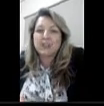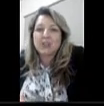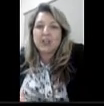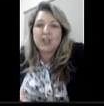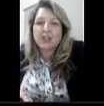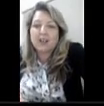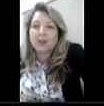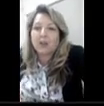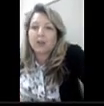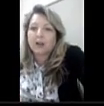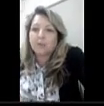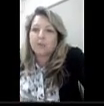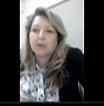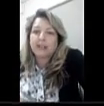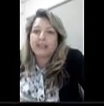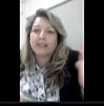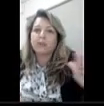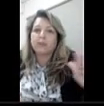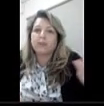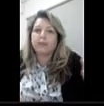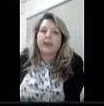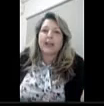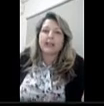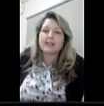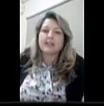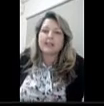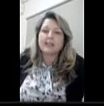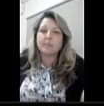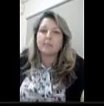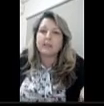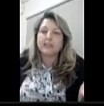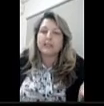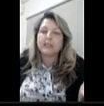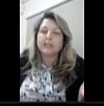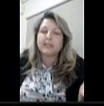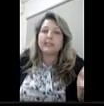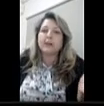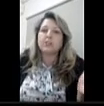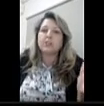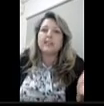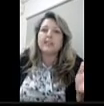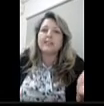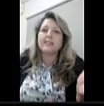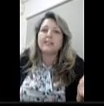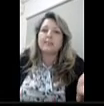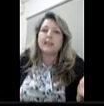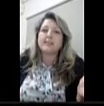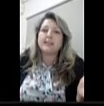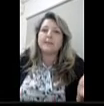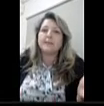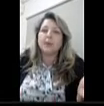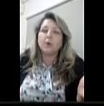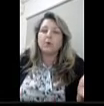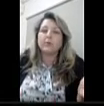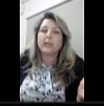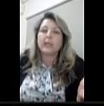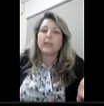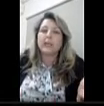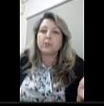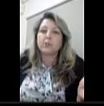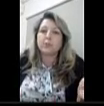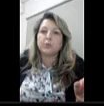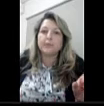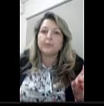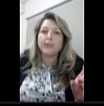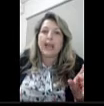deixa eu só colocar uma aqui que eu falei para elas agora mesmo da rotina, né, de estabelecer o tempo